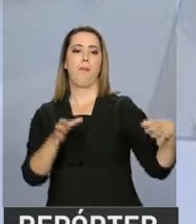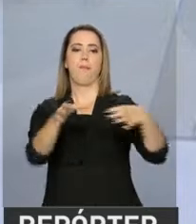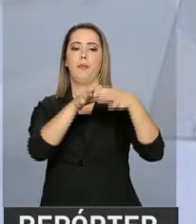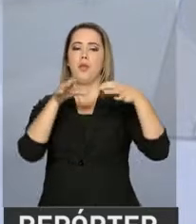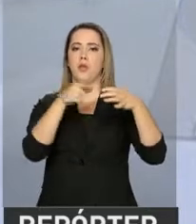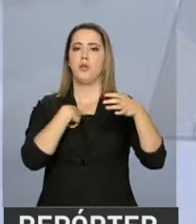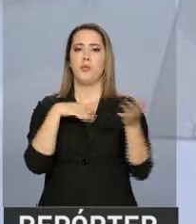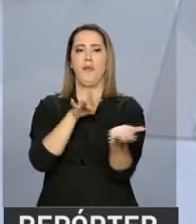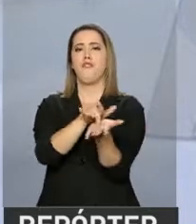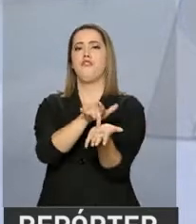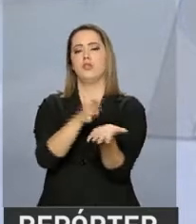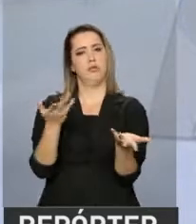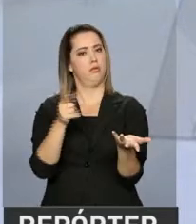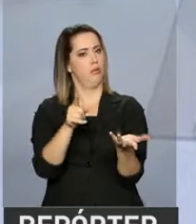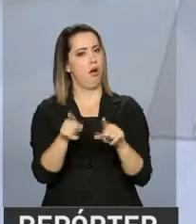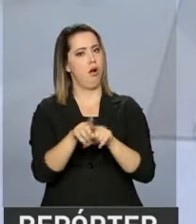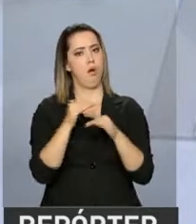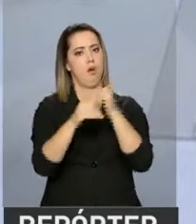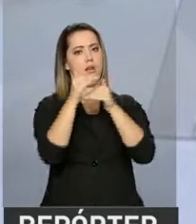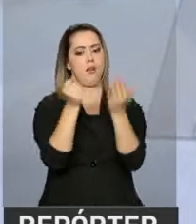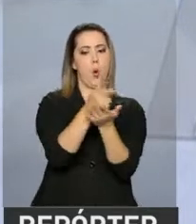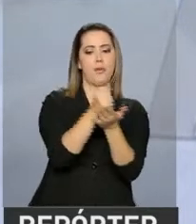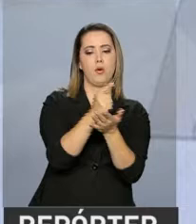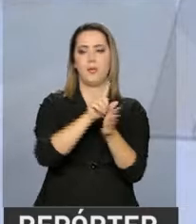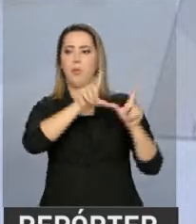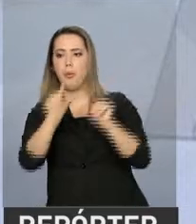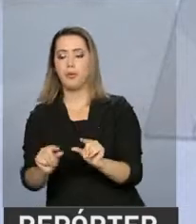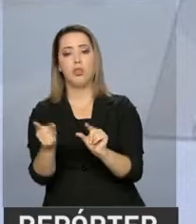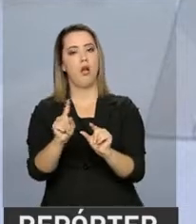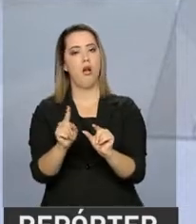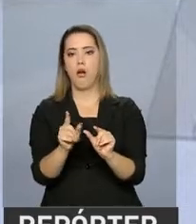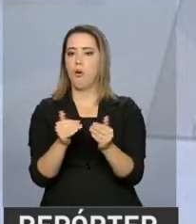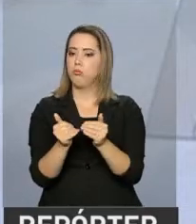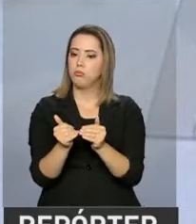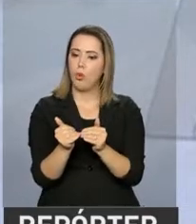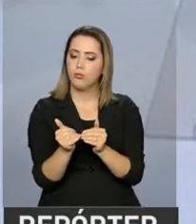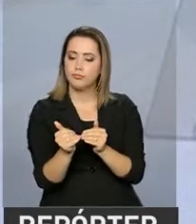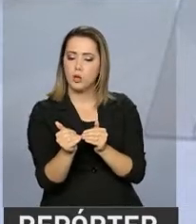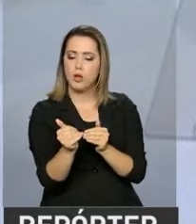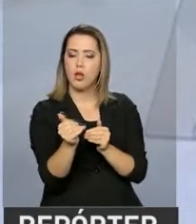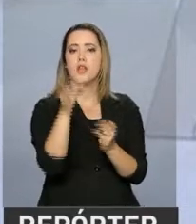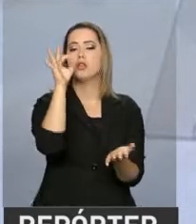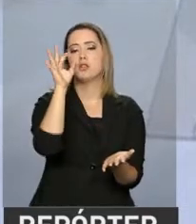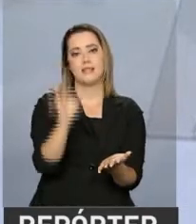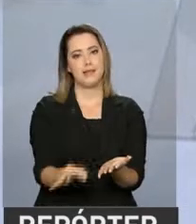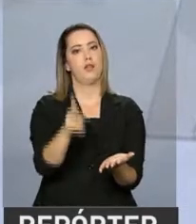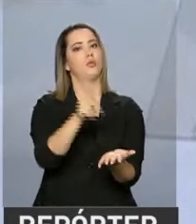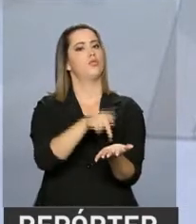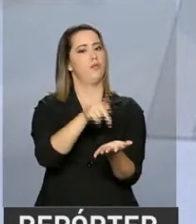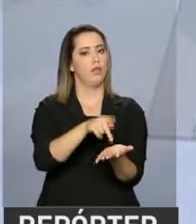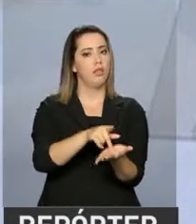que leva simplesmente a uma subida do consumo e depois a uma queda. Não. Ao contrário, este é um crescimento baseado